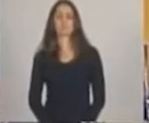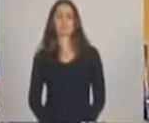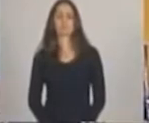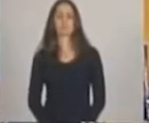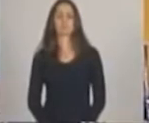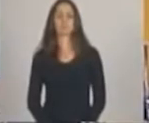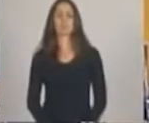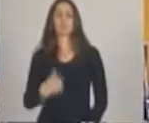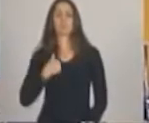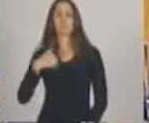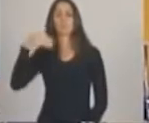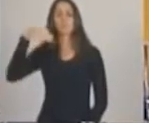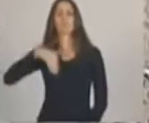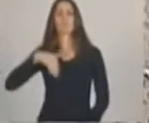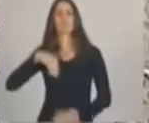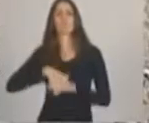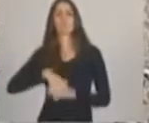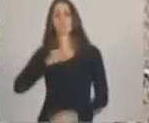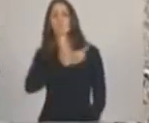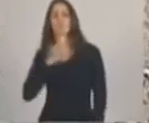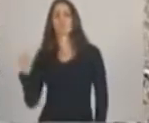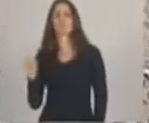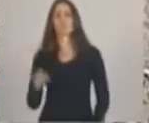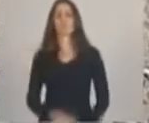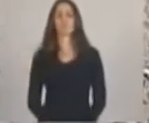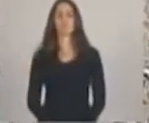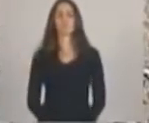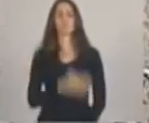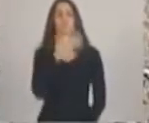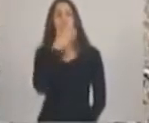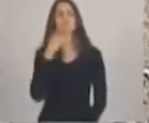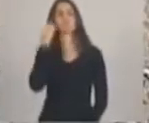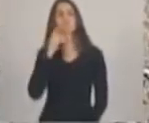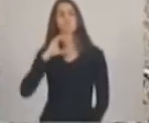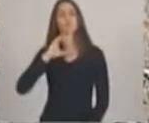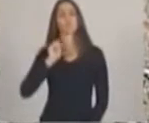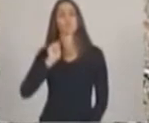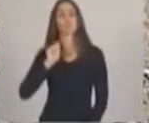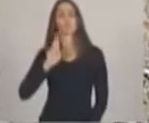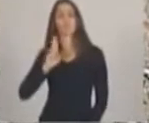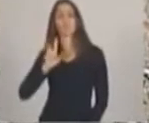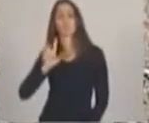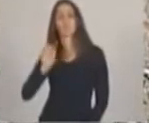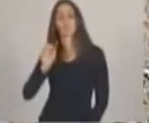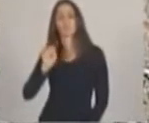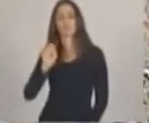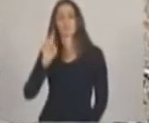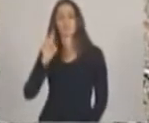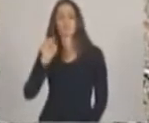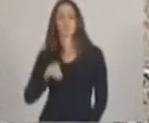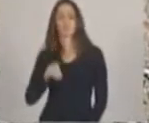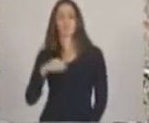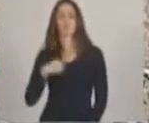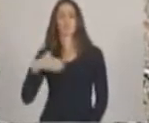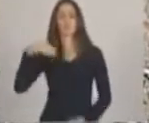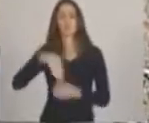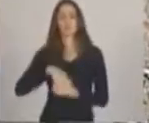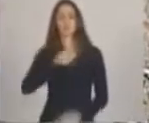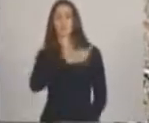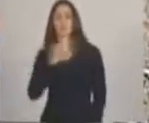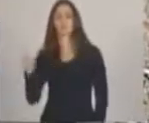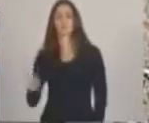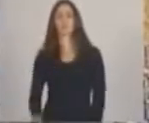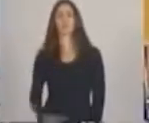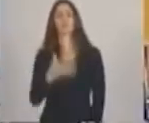Eu voto não, senhor presidente. Vota não. Deputado Carlos Von. Voto não, senhor presidente. Vota não. Deputado Coronel